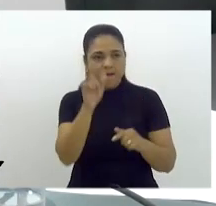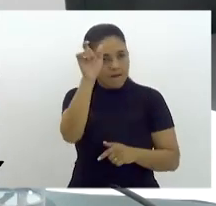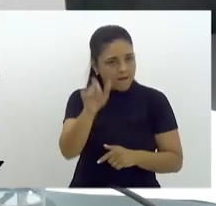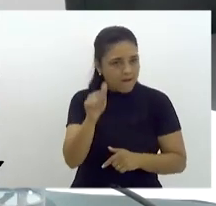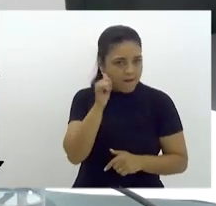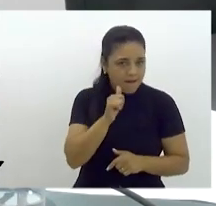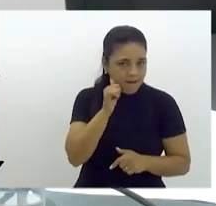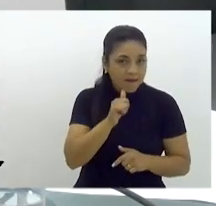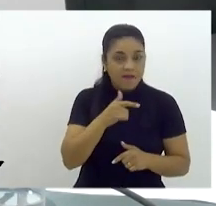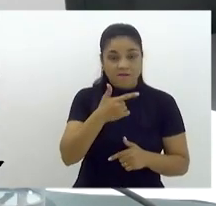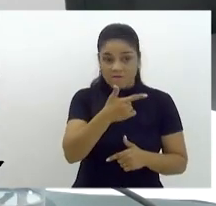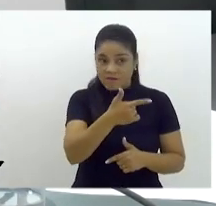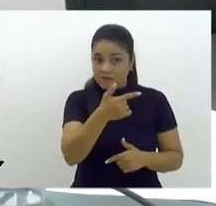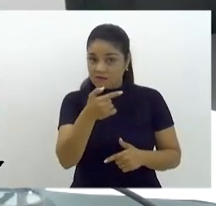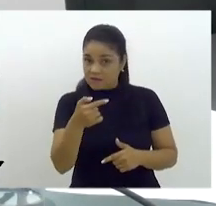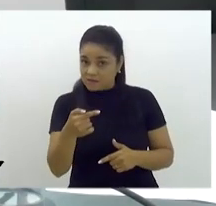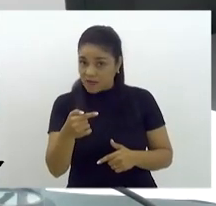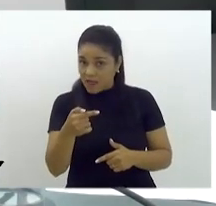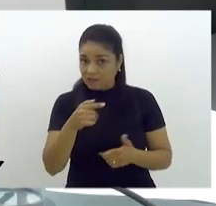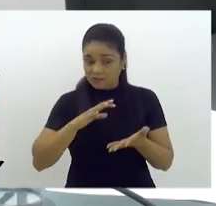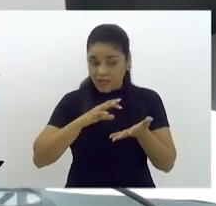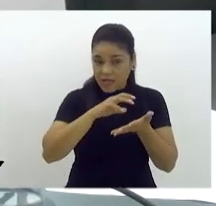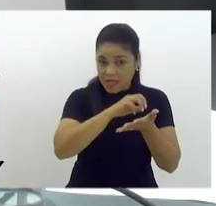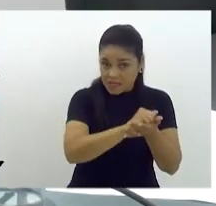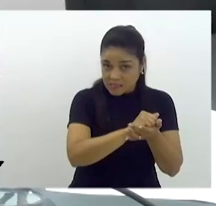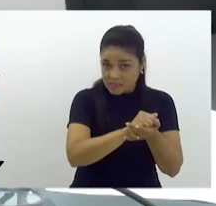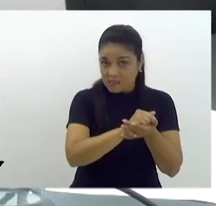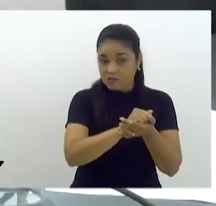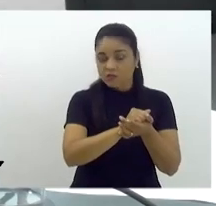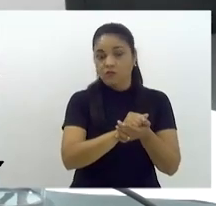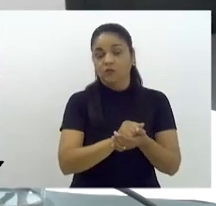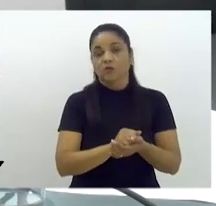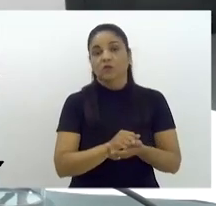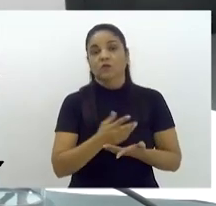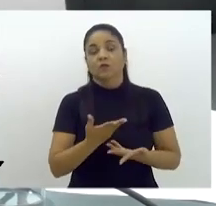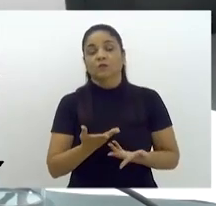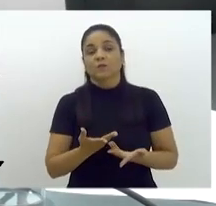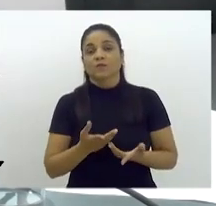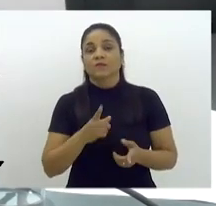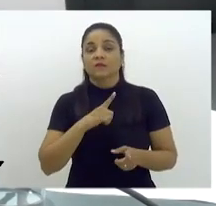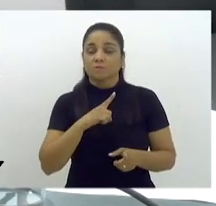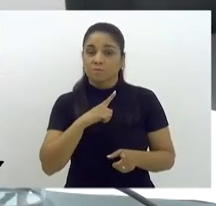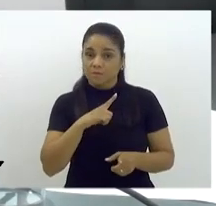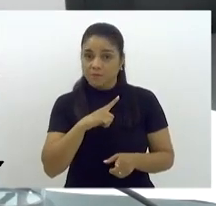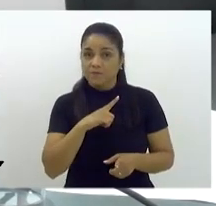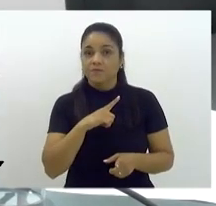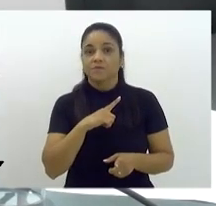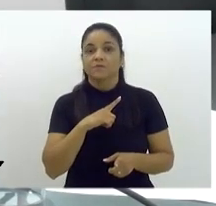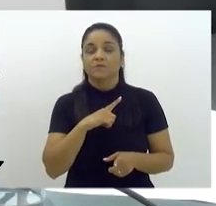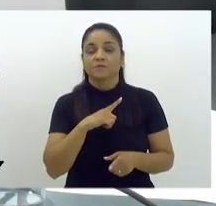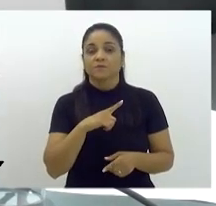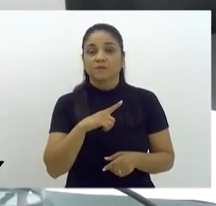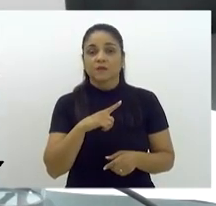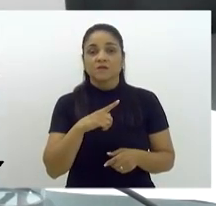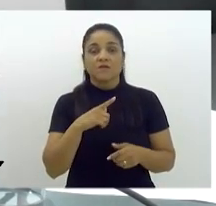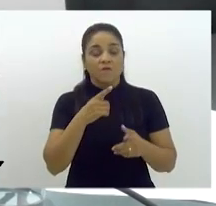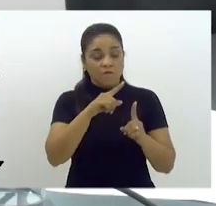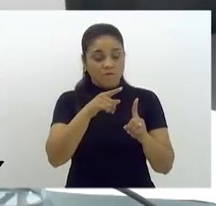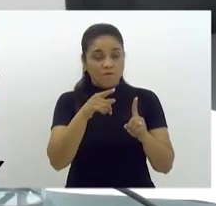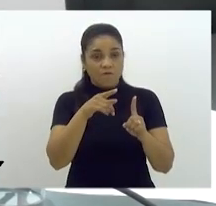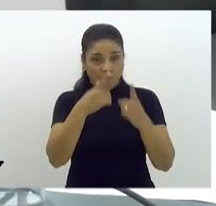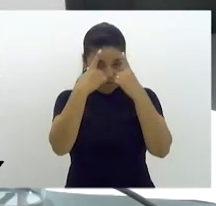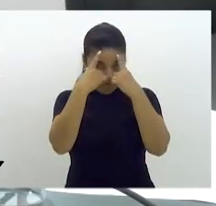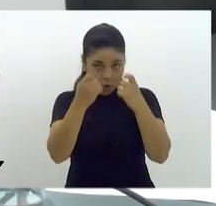em ambiente virtual importando aí 2.3 é no caso é da violência psicológica